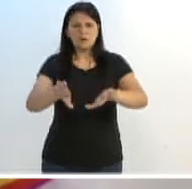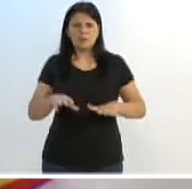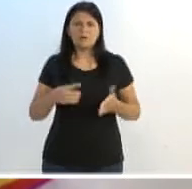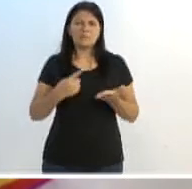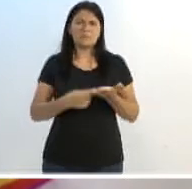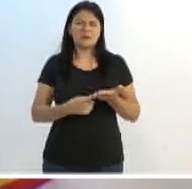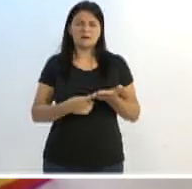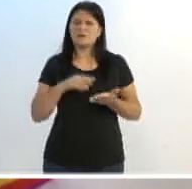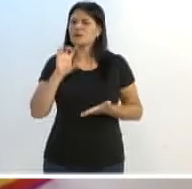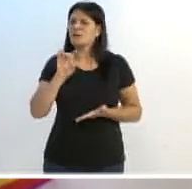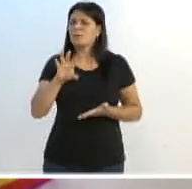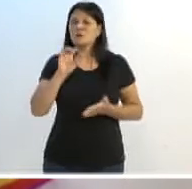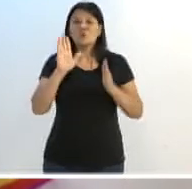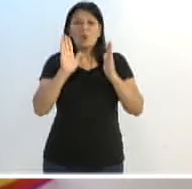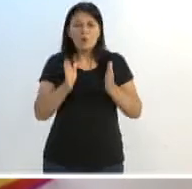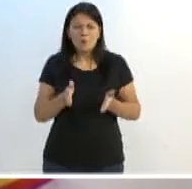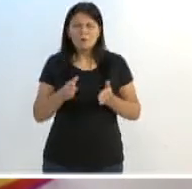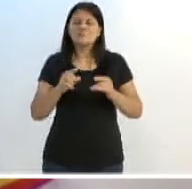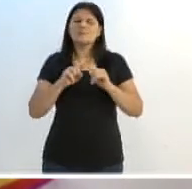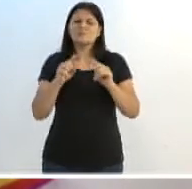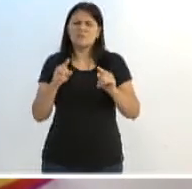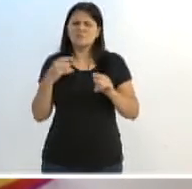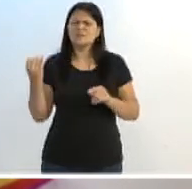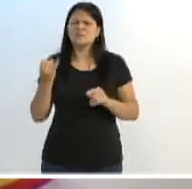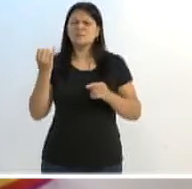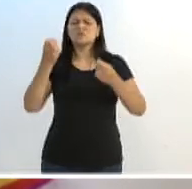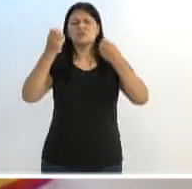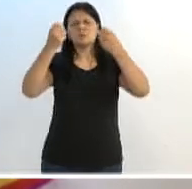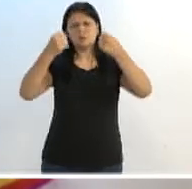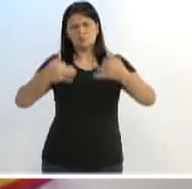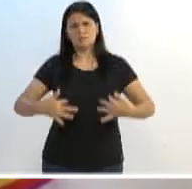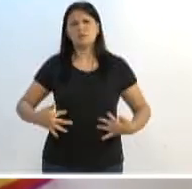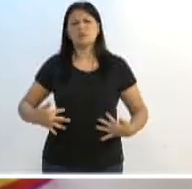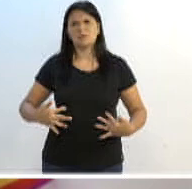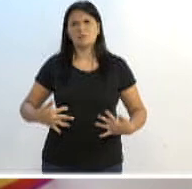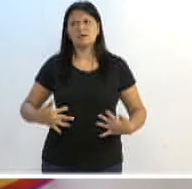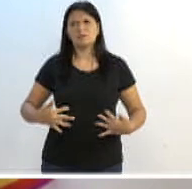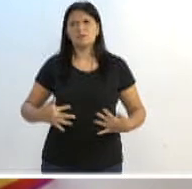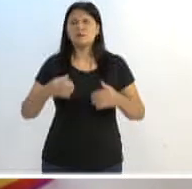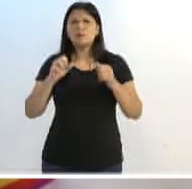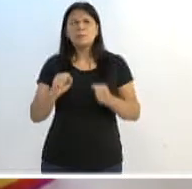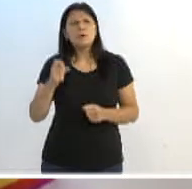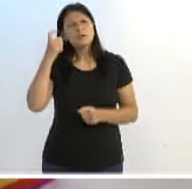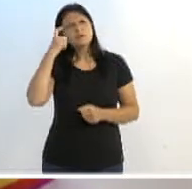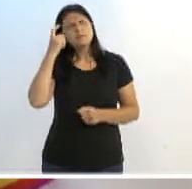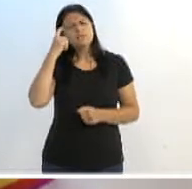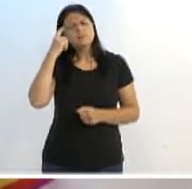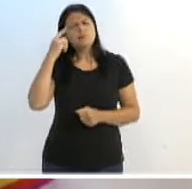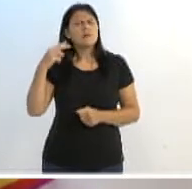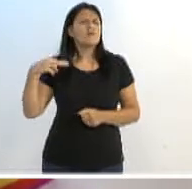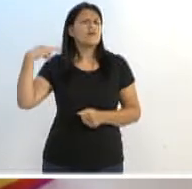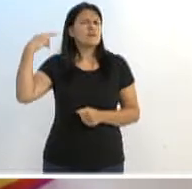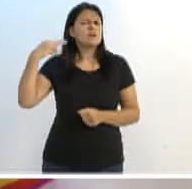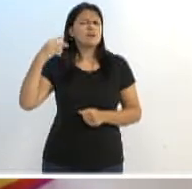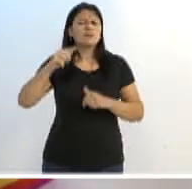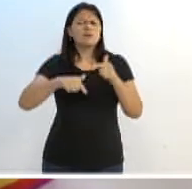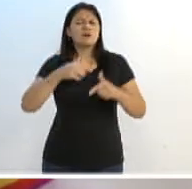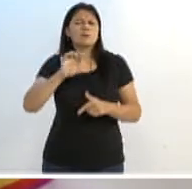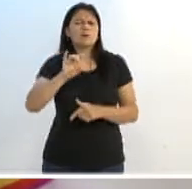não é somente a sessão plenária. É importante esclarecer para a nossa comunidade que pode achar que somente o vereador atende